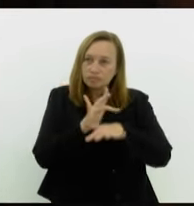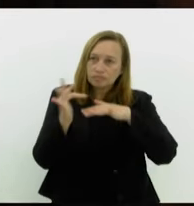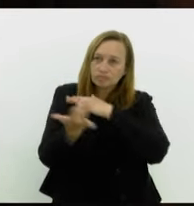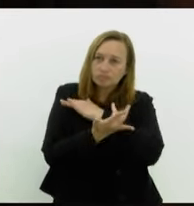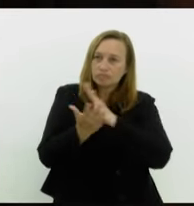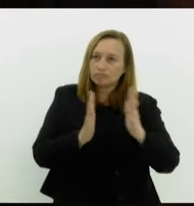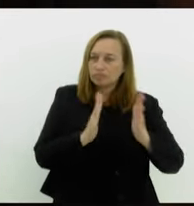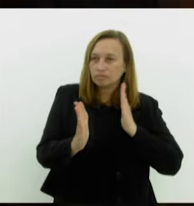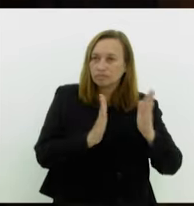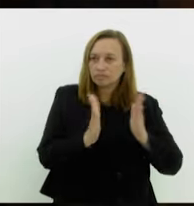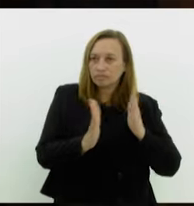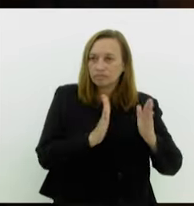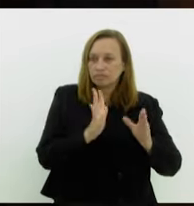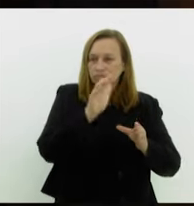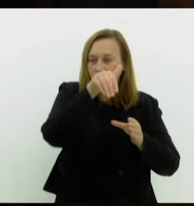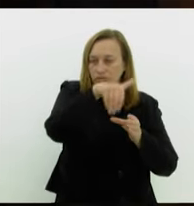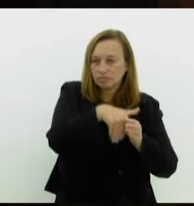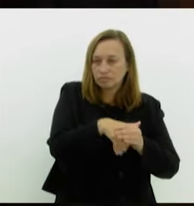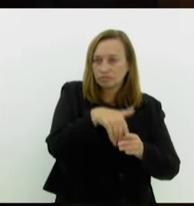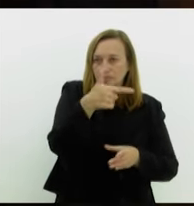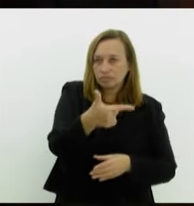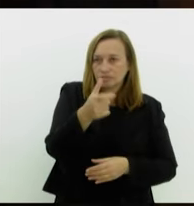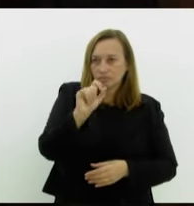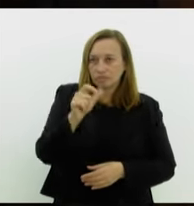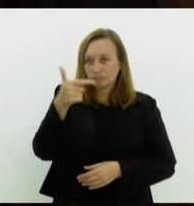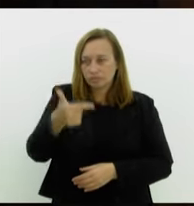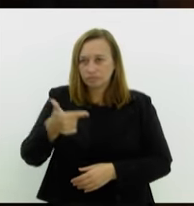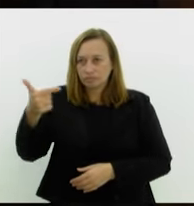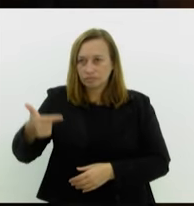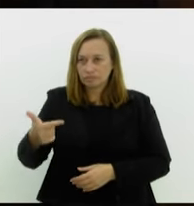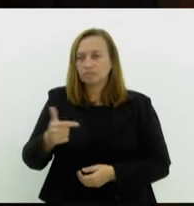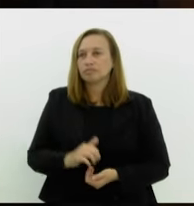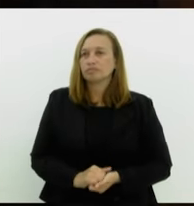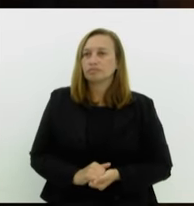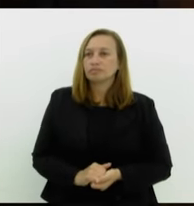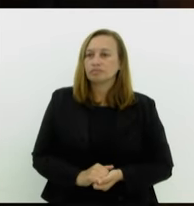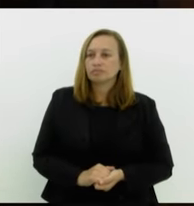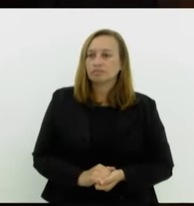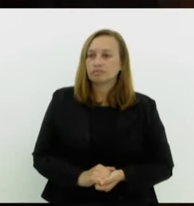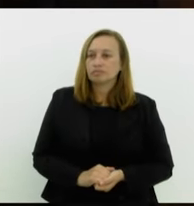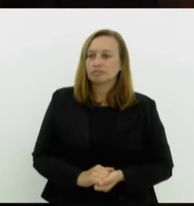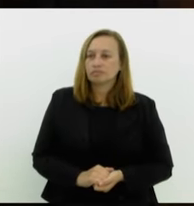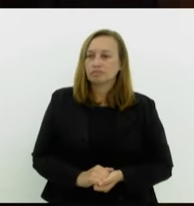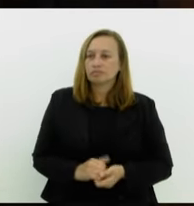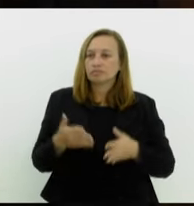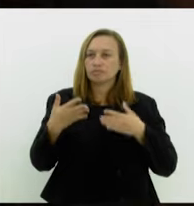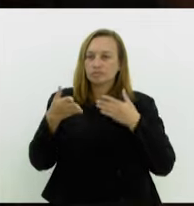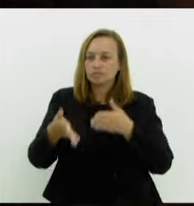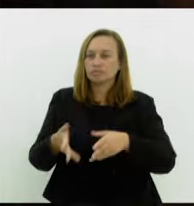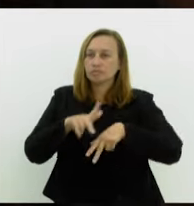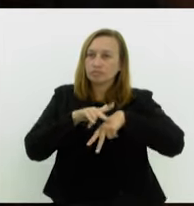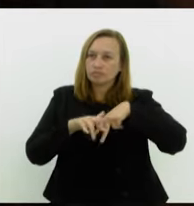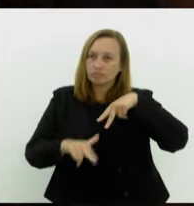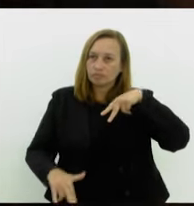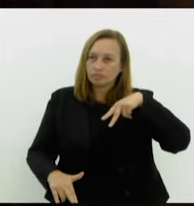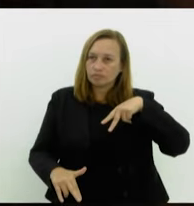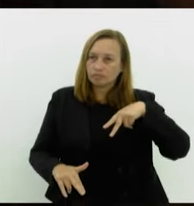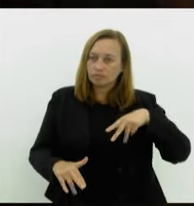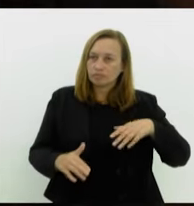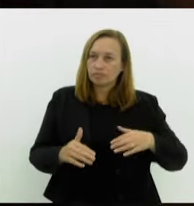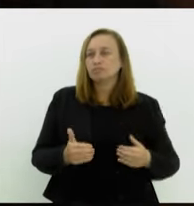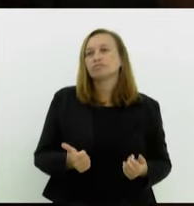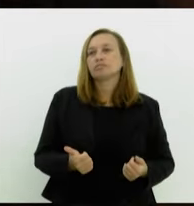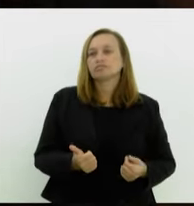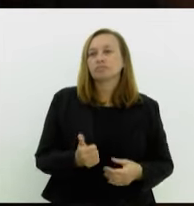eleições de 2022 com um recorte de gênero eles acompanharam candidatas candidatas